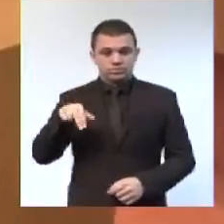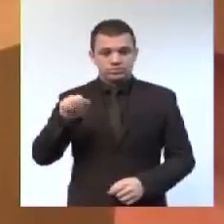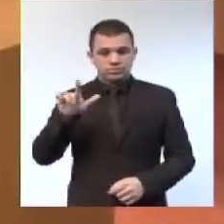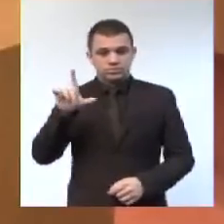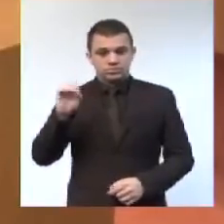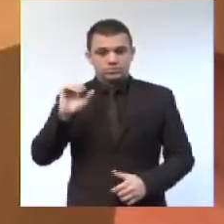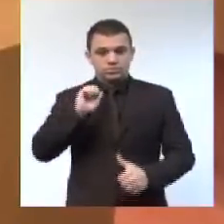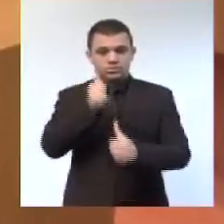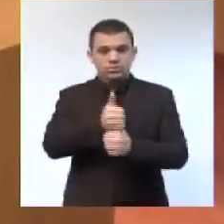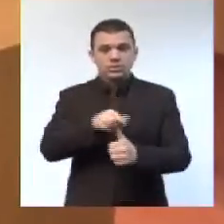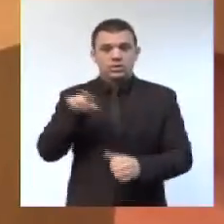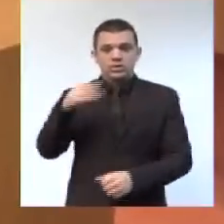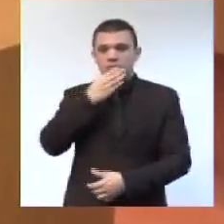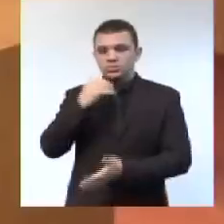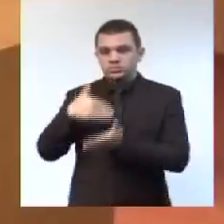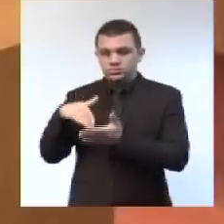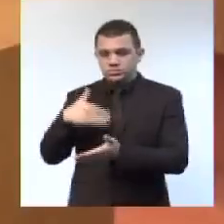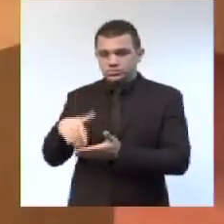casa aqui.